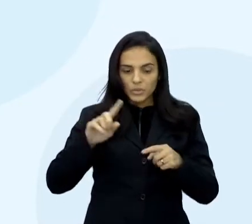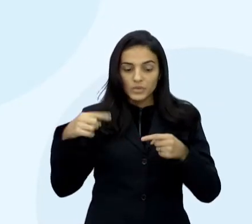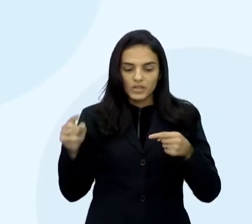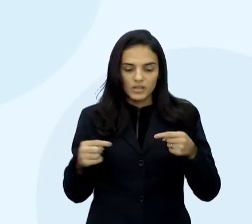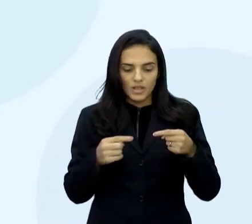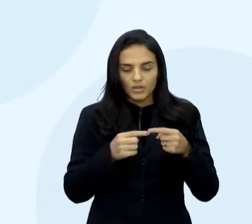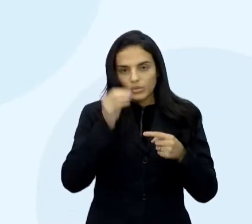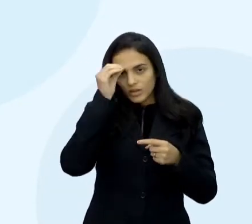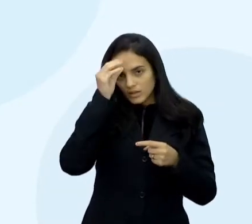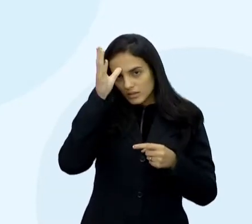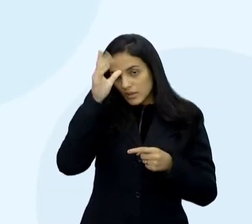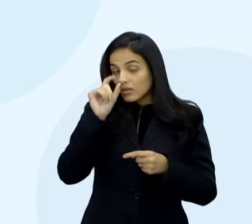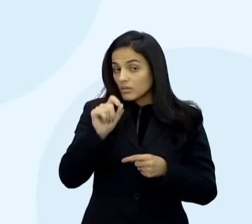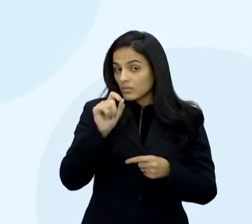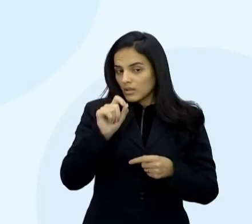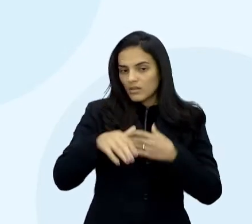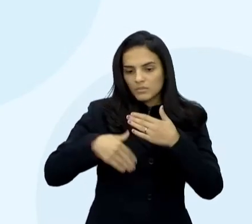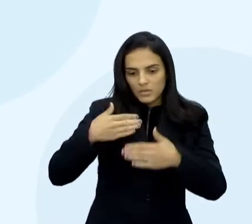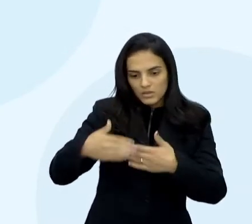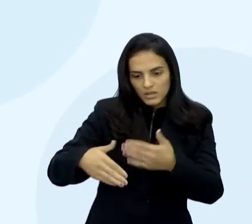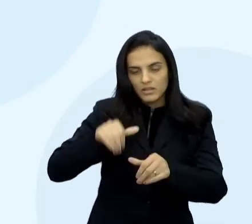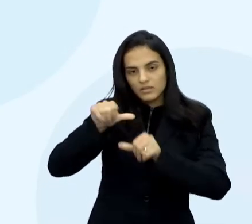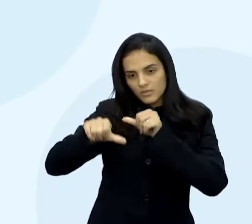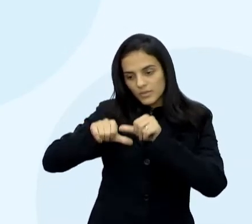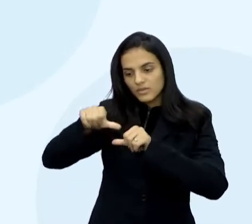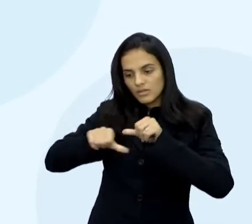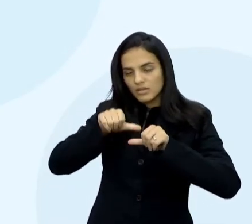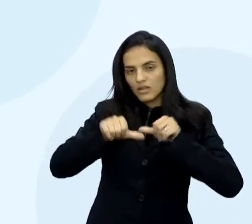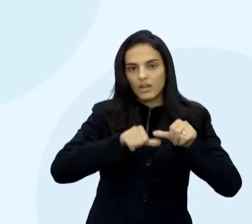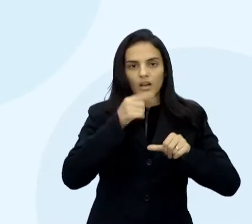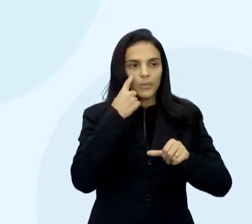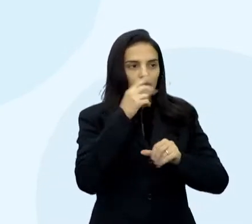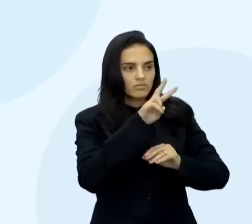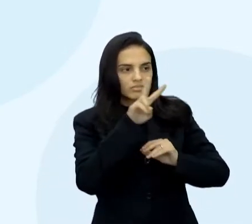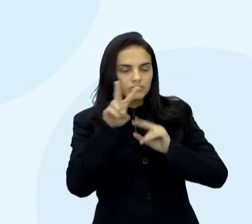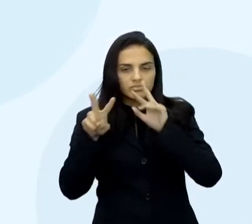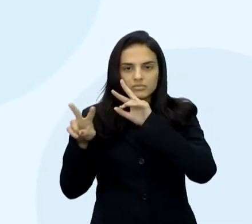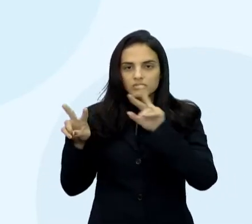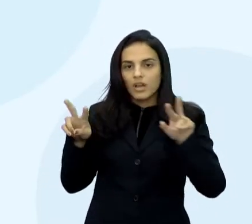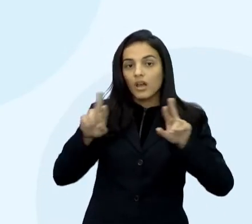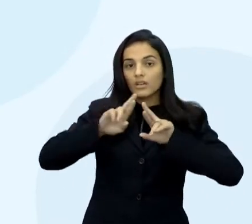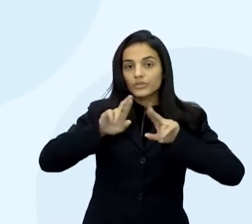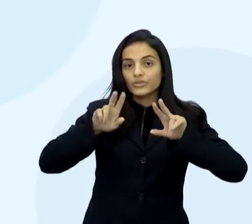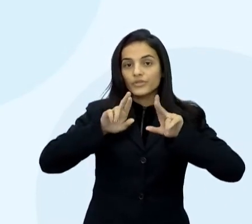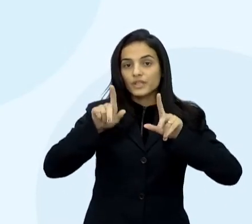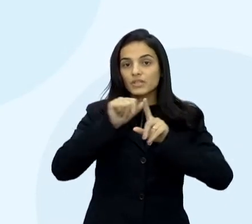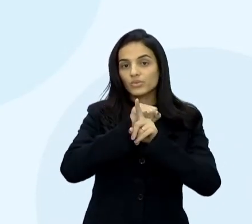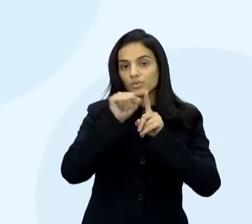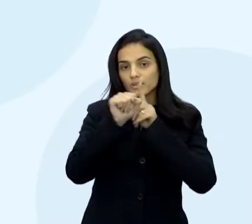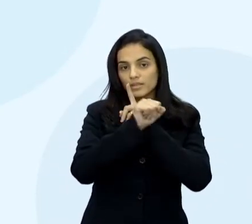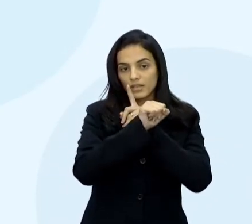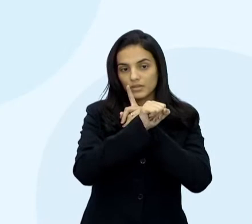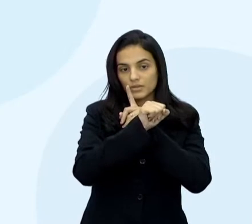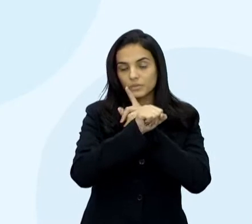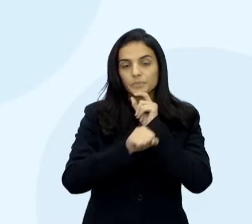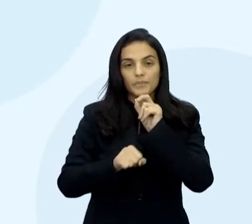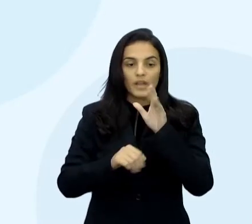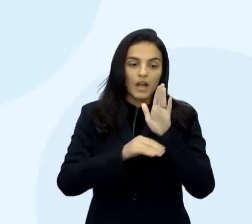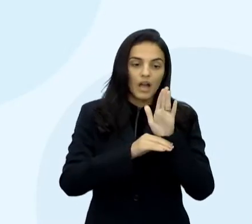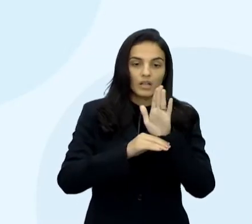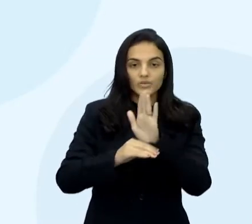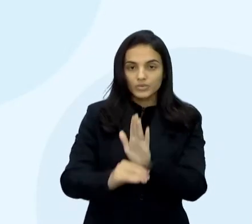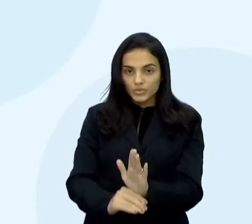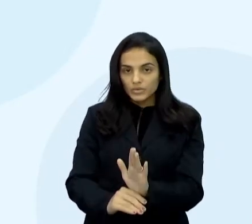conhecimento? Os processos de transformação da paisagem em diferentes sociedades, as contribuições